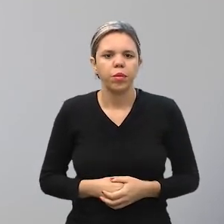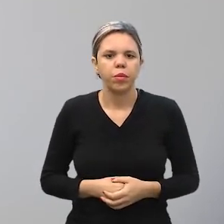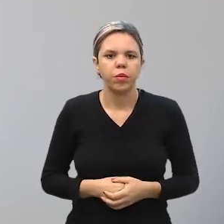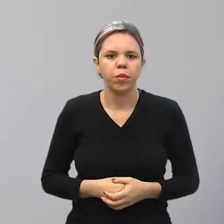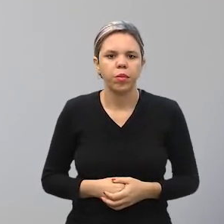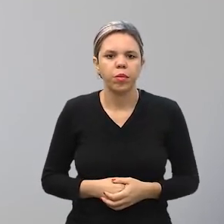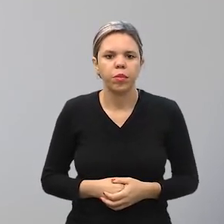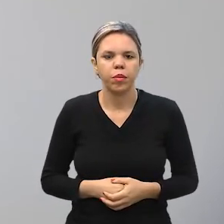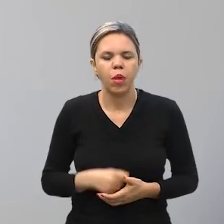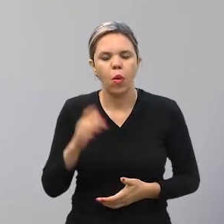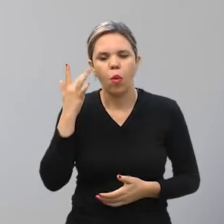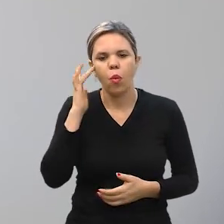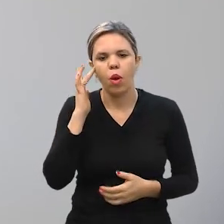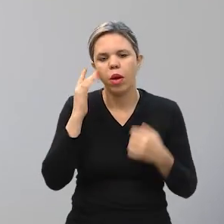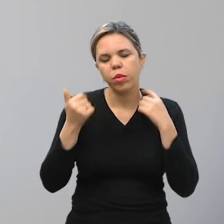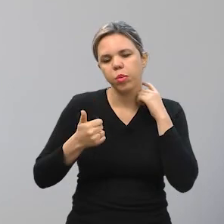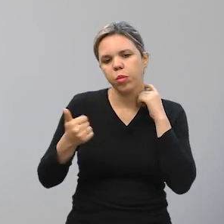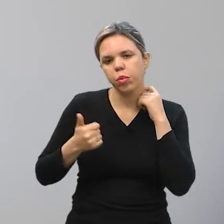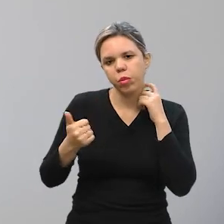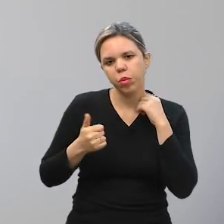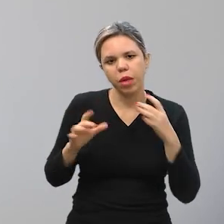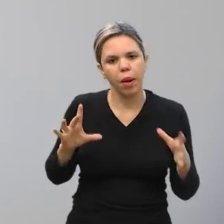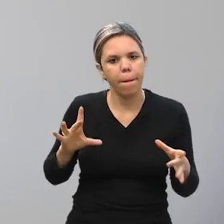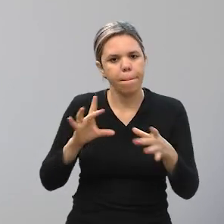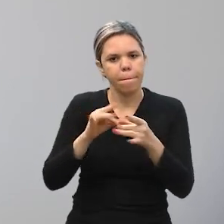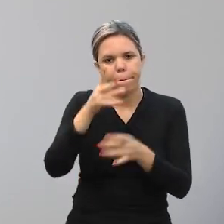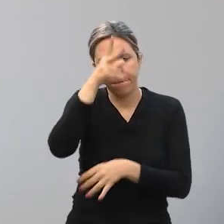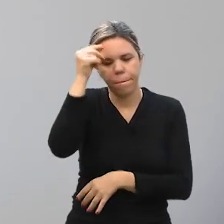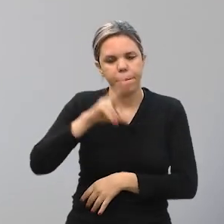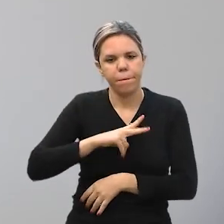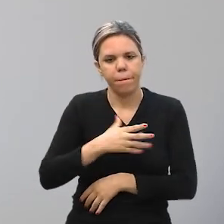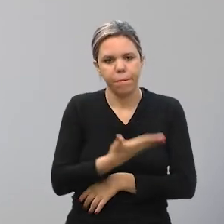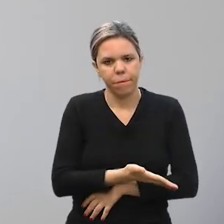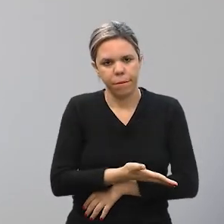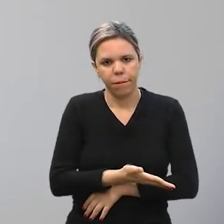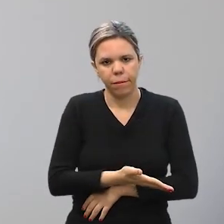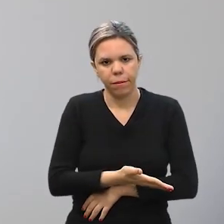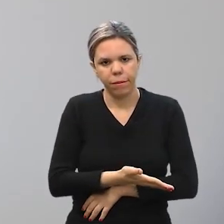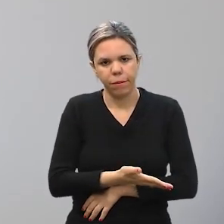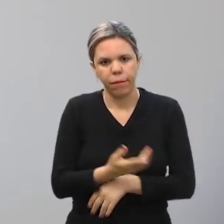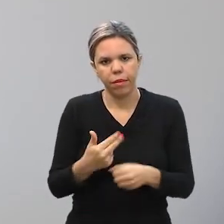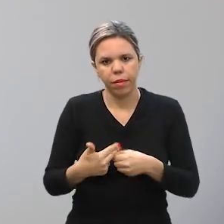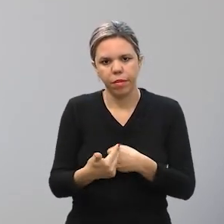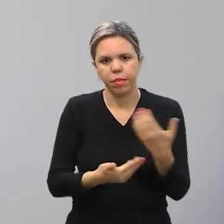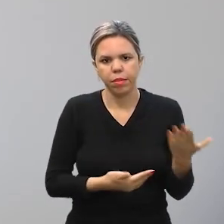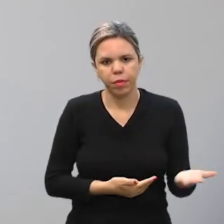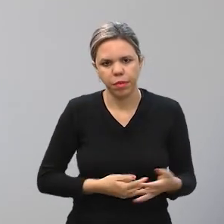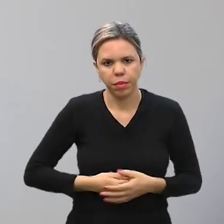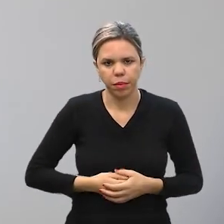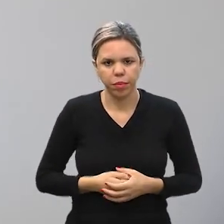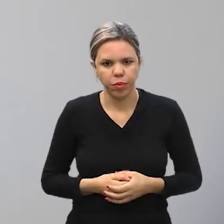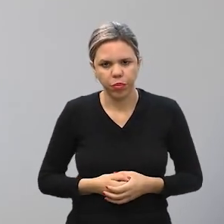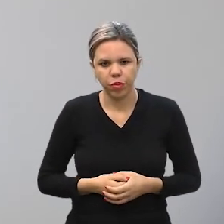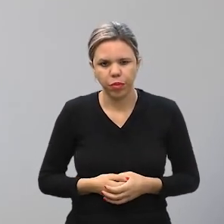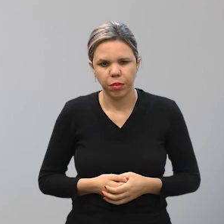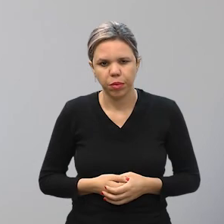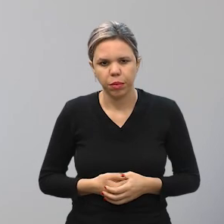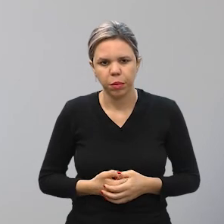Foi, eu acho que a primeira parceria público-privada da Unicamp.